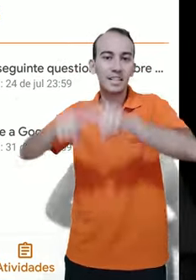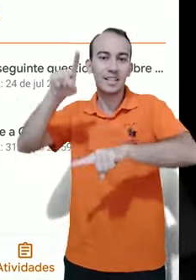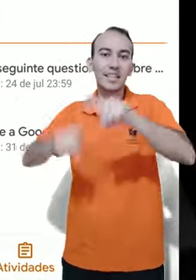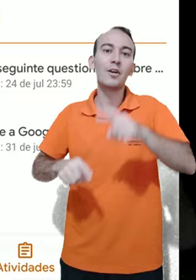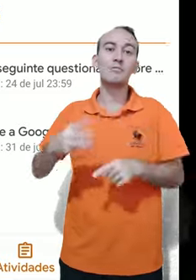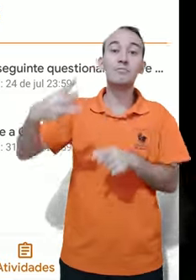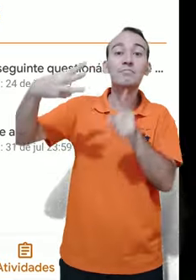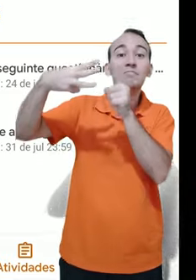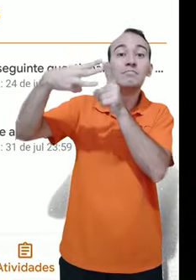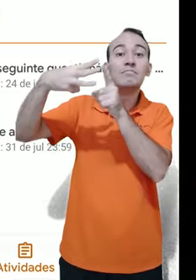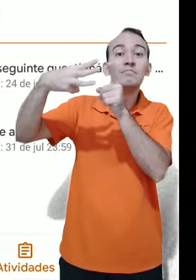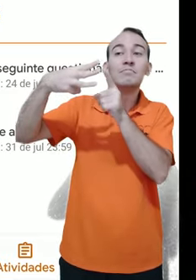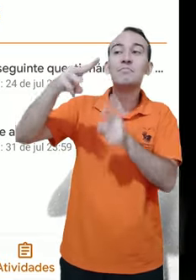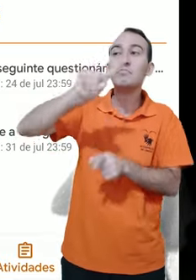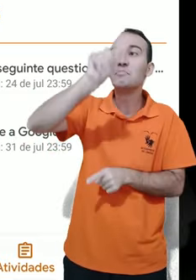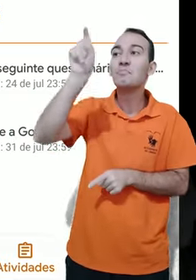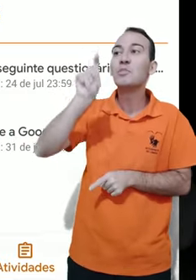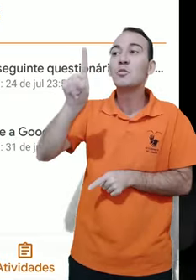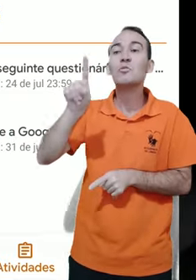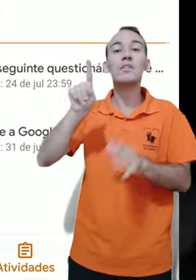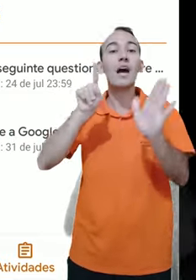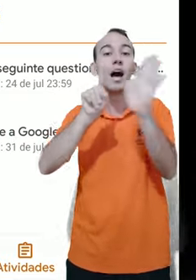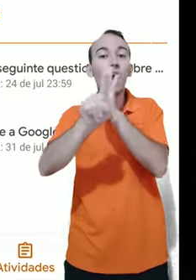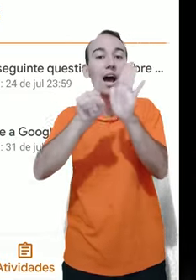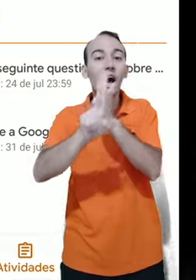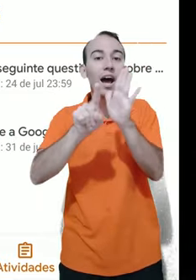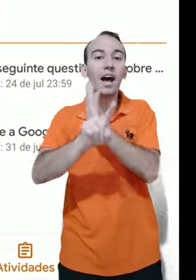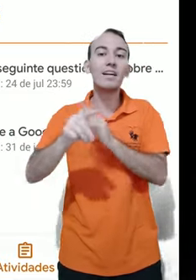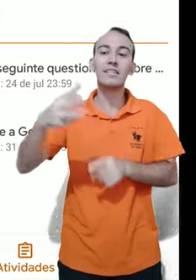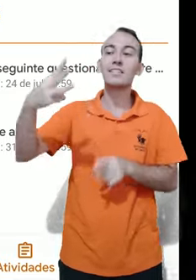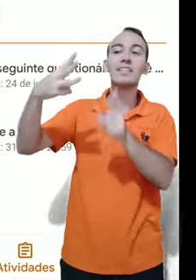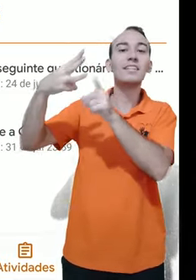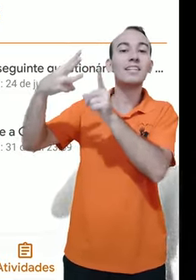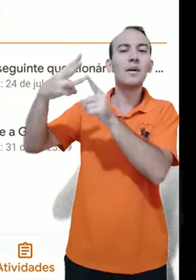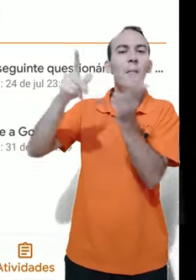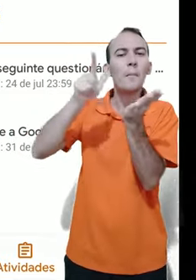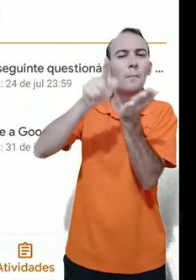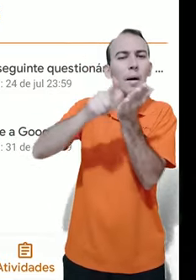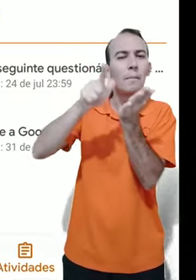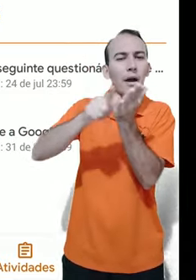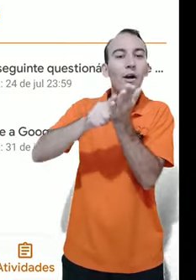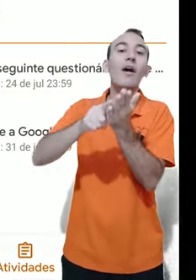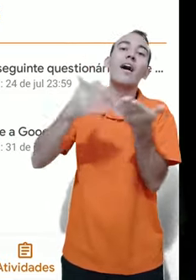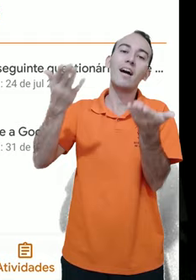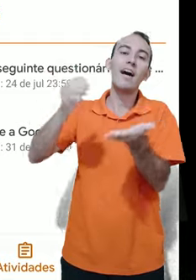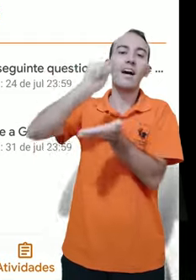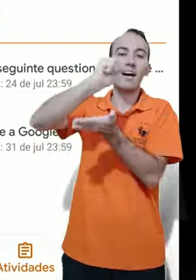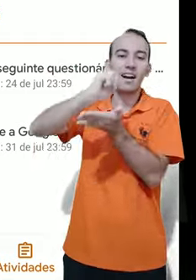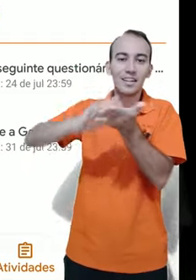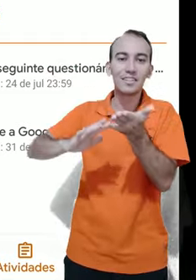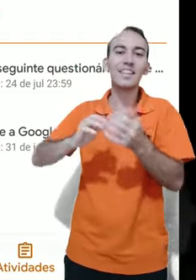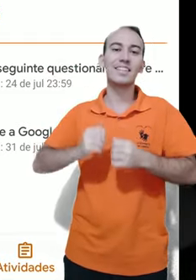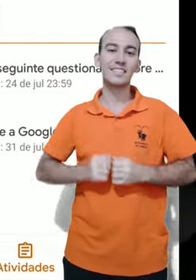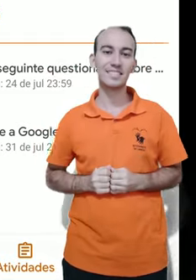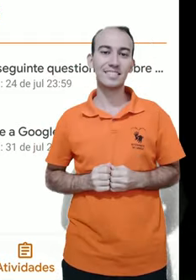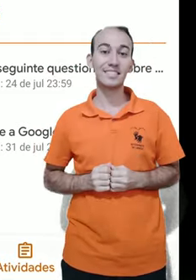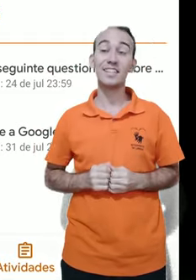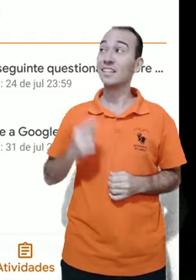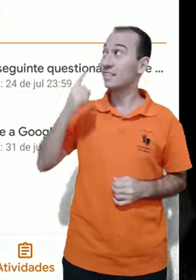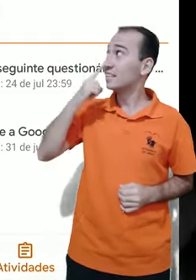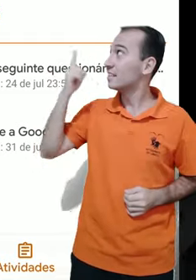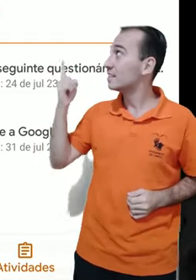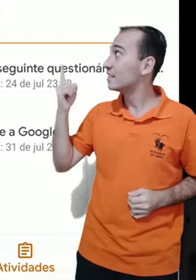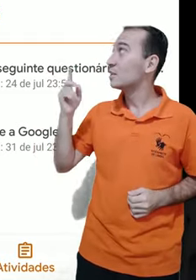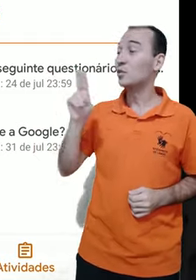pergunta e o último que se assemelha a um papel se refere à atividade ao lado de cada ícone tem o nome que o seu professor